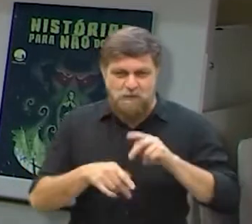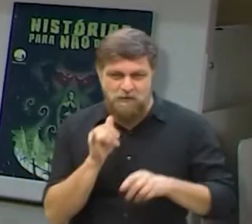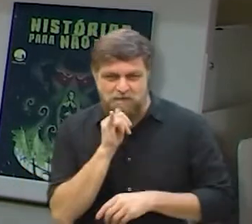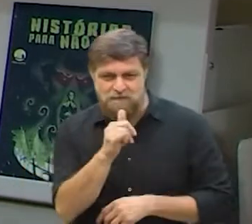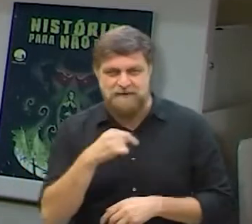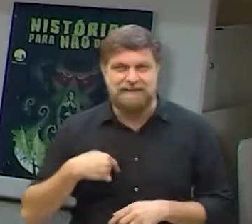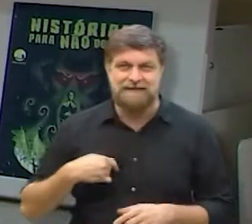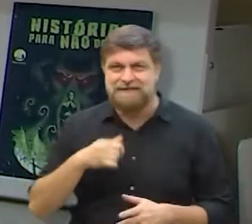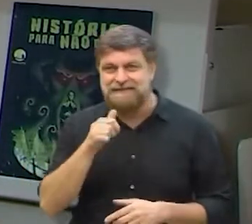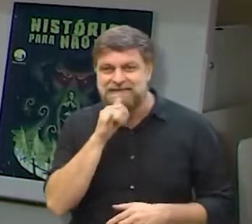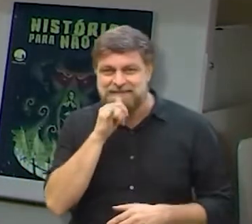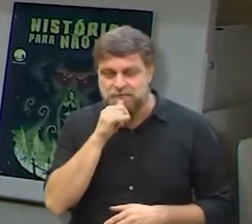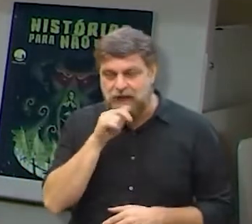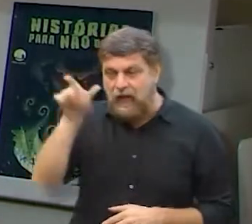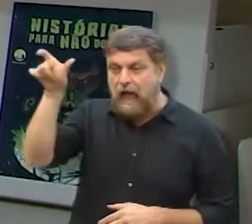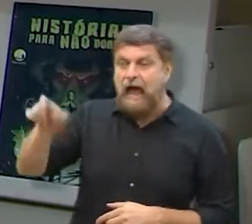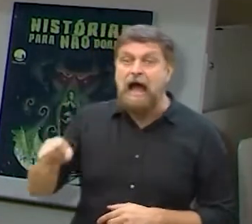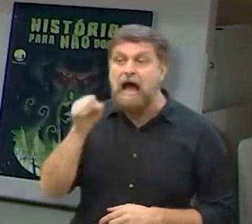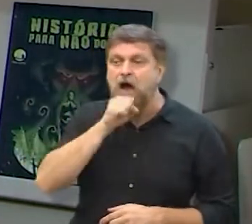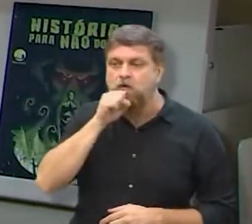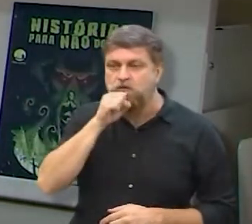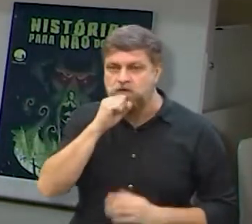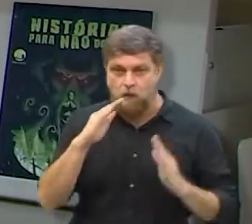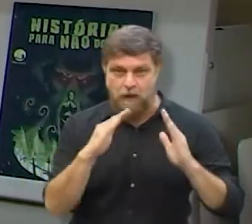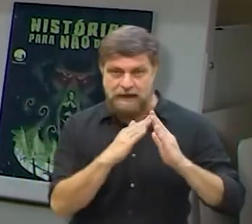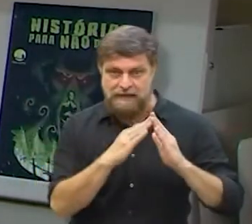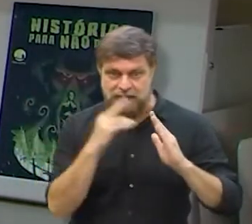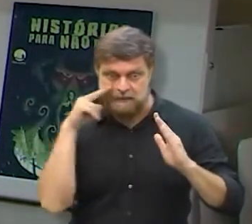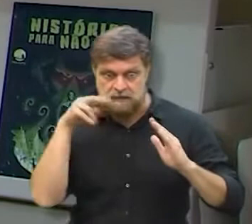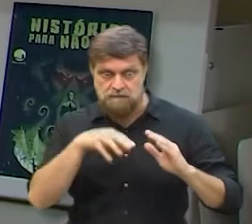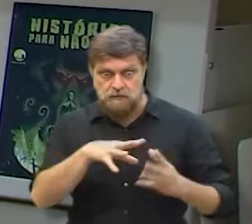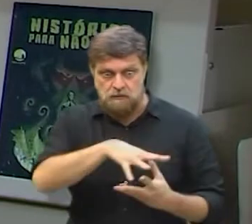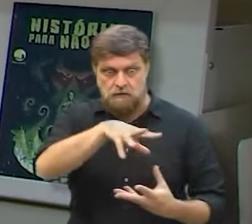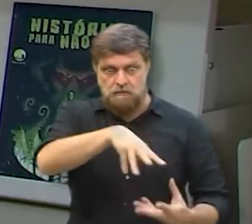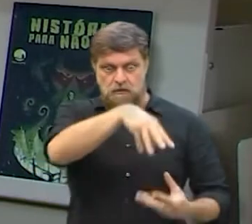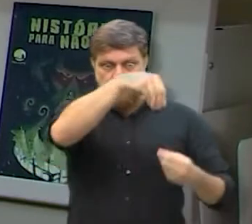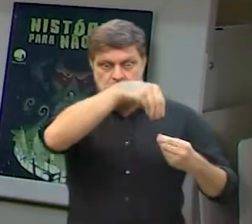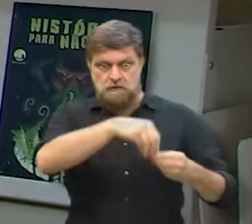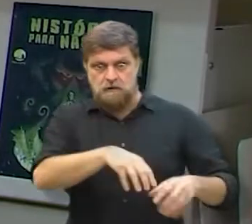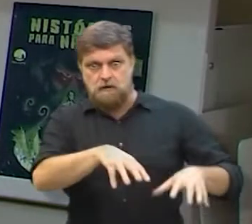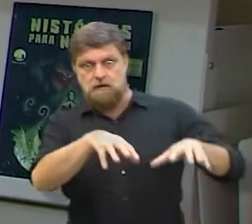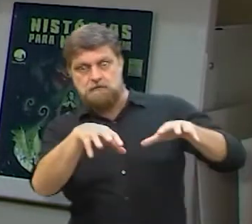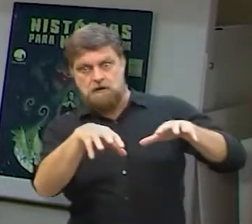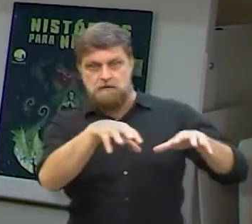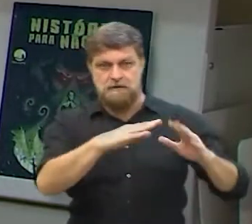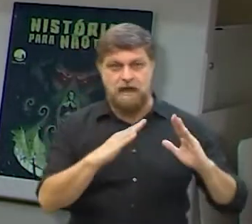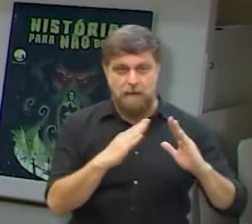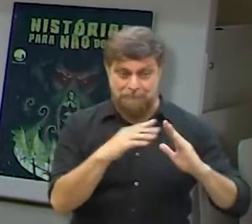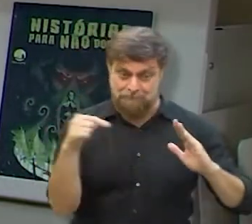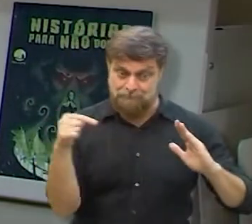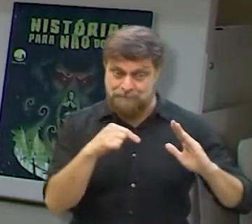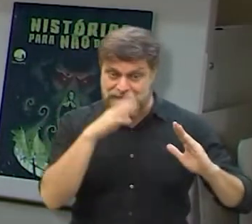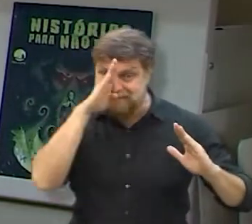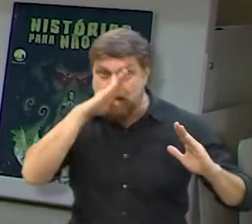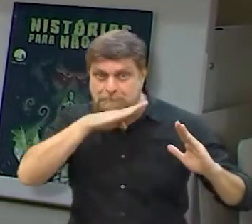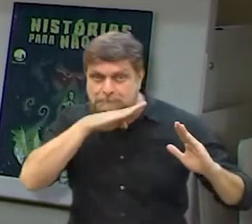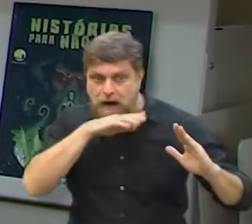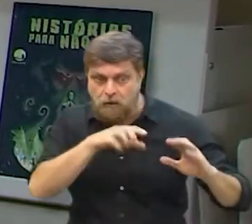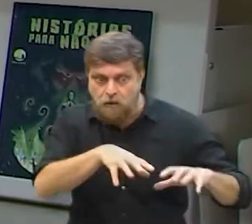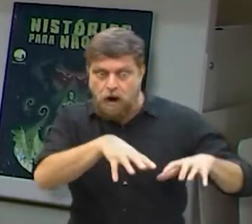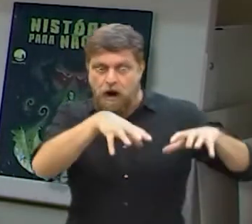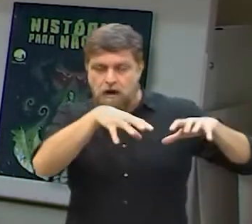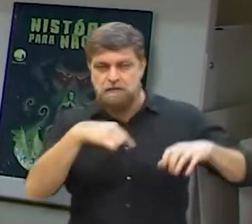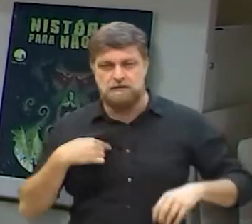costume geral de você contar. Meu avô uma vez disse que viu uma sombra em casa, ou todo mundo ouviu falar daquela casa mal assombrada no